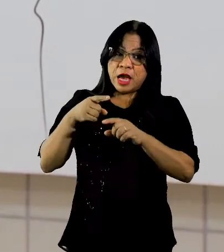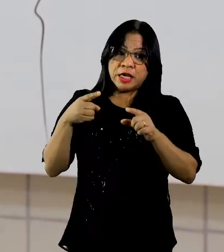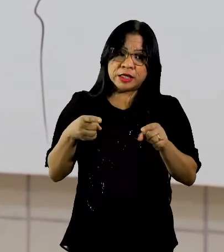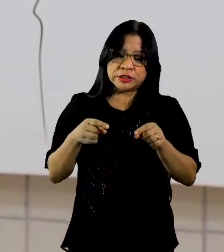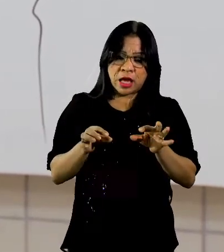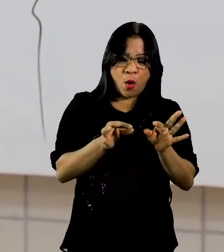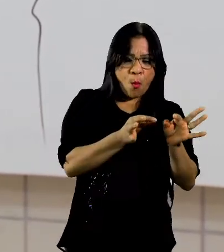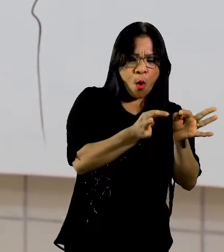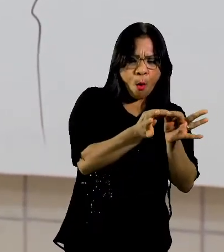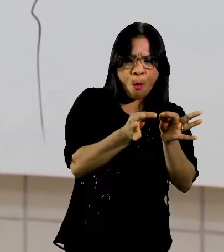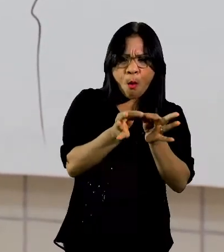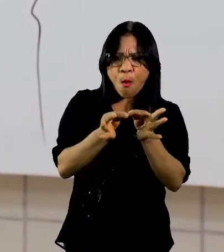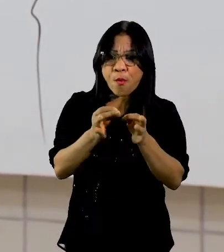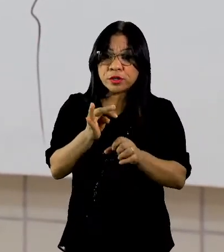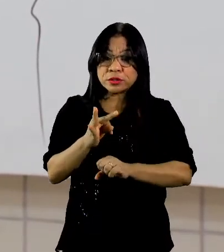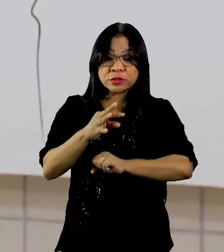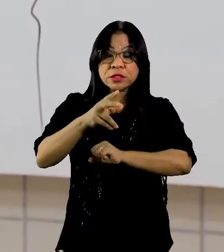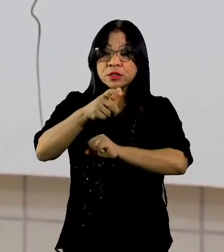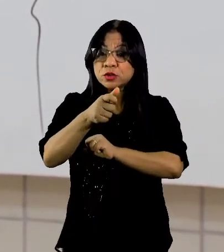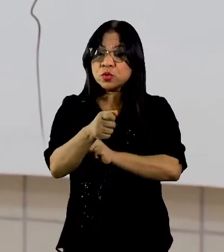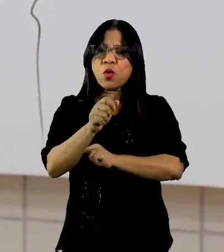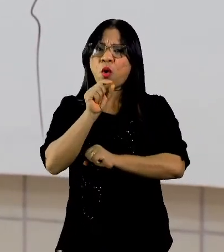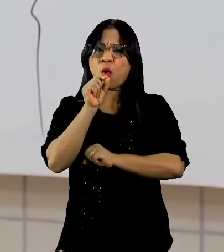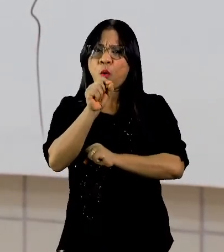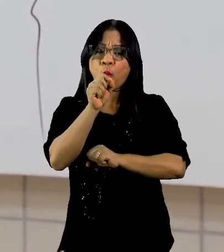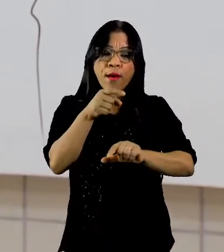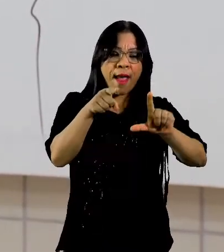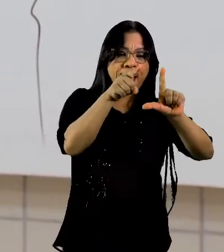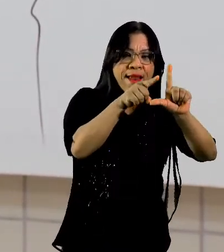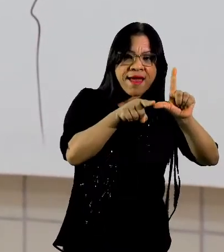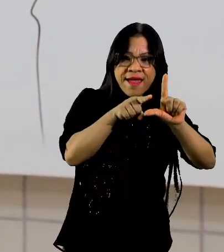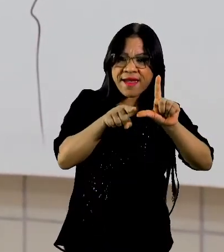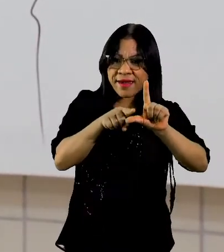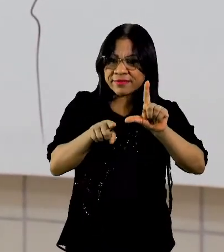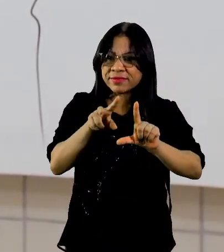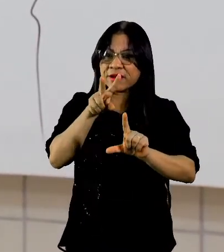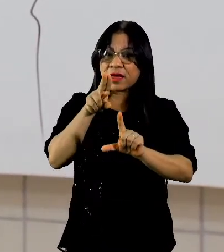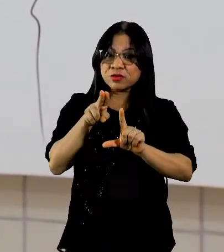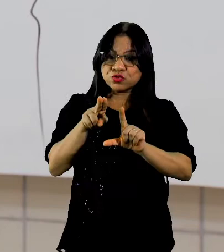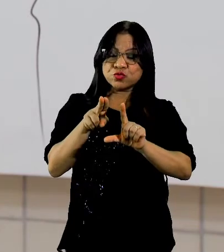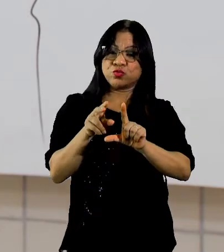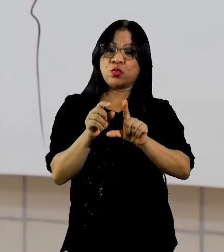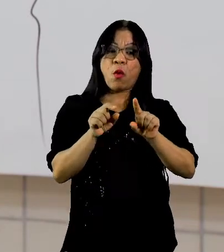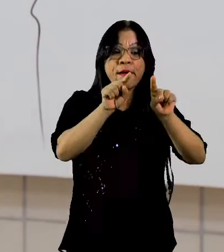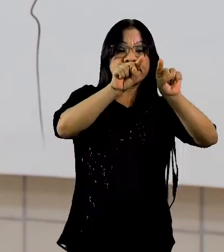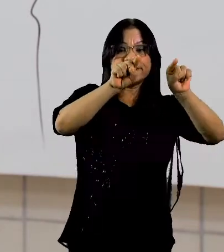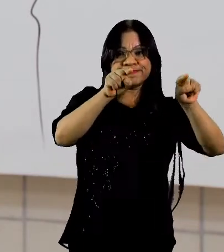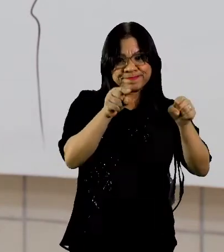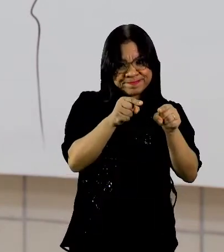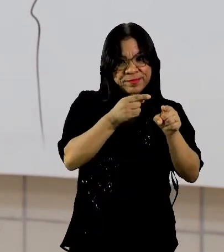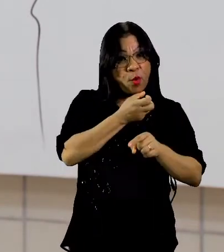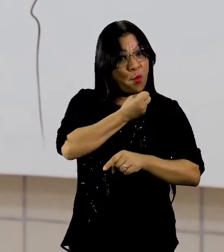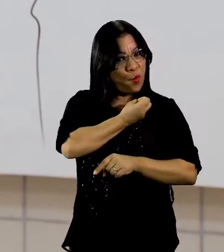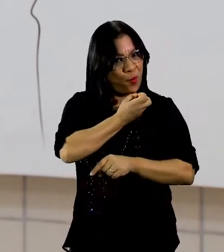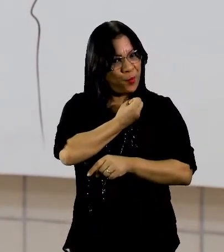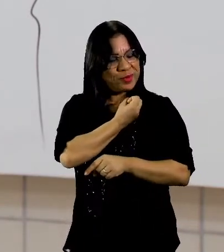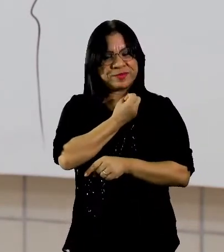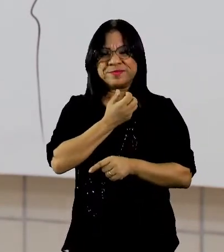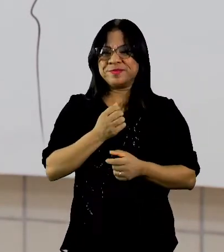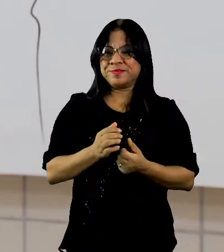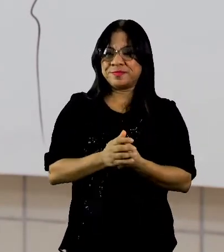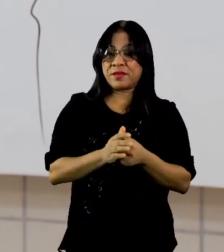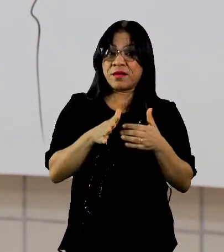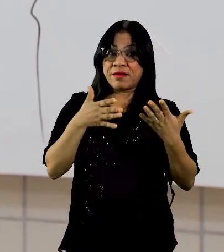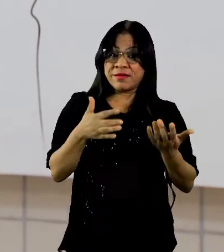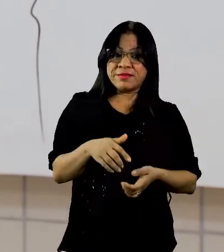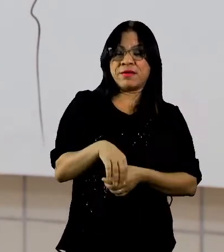coeficientes que possuem mesma parte literal juntos e deixei parte literal em evidência. 7 menos 3 é